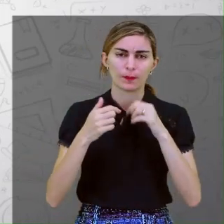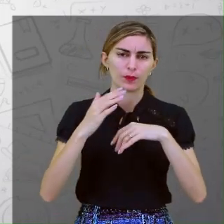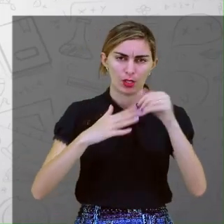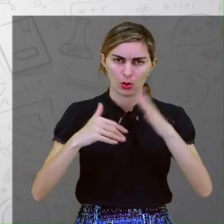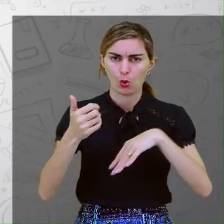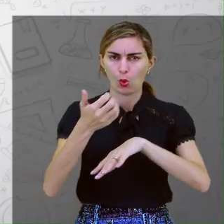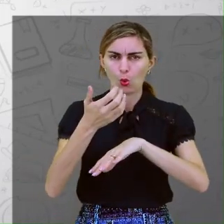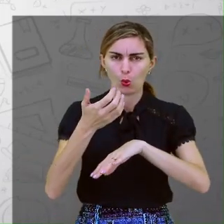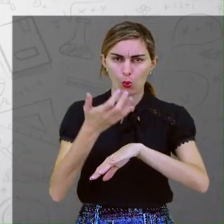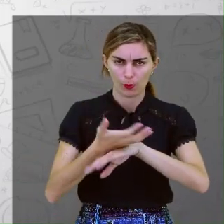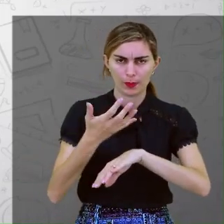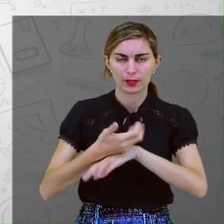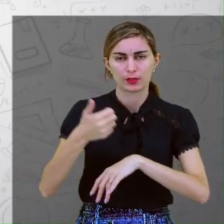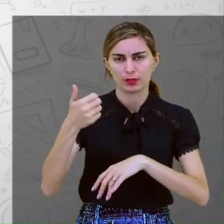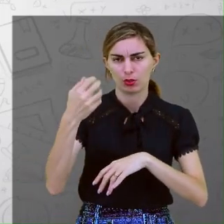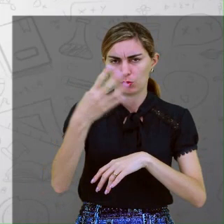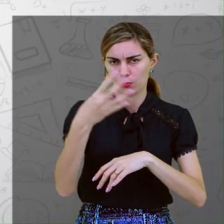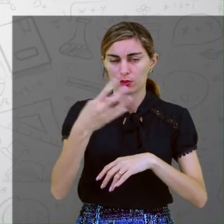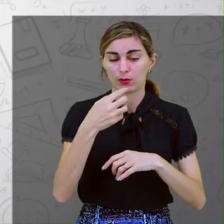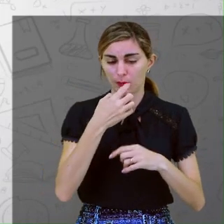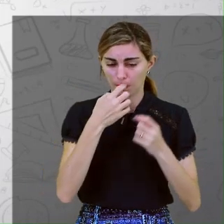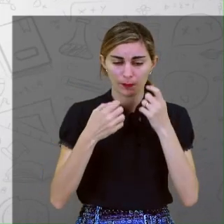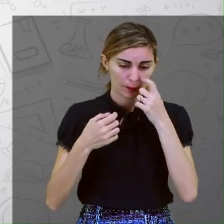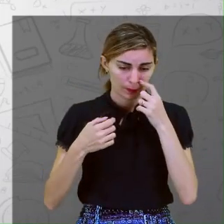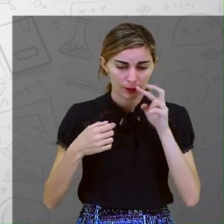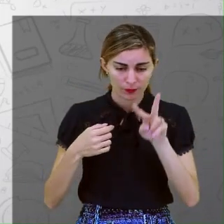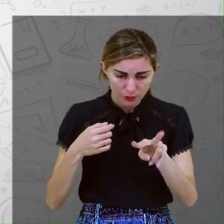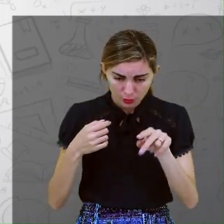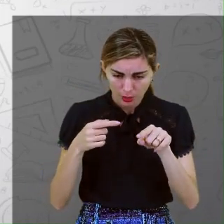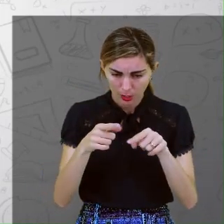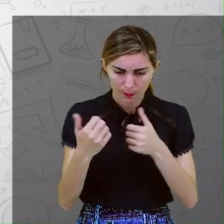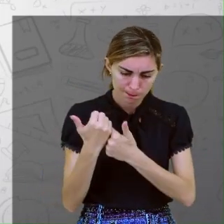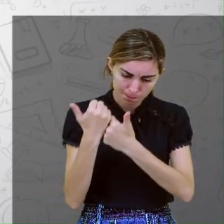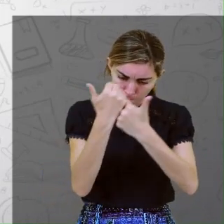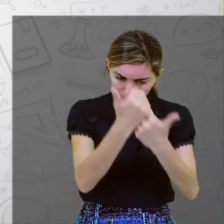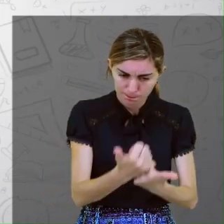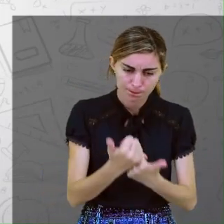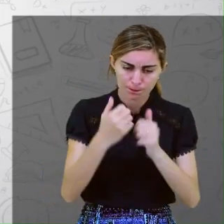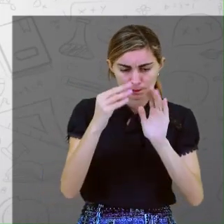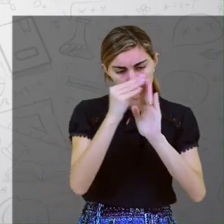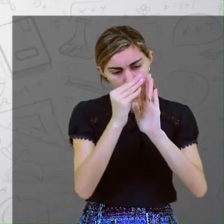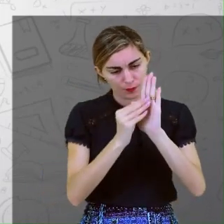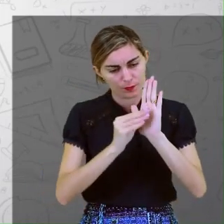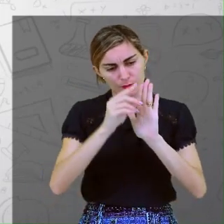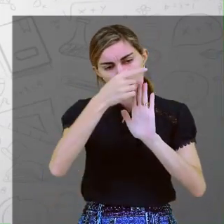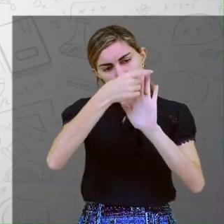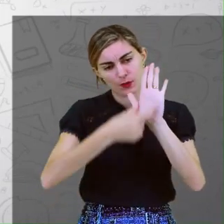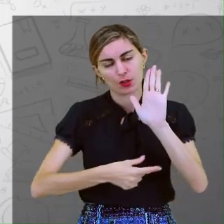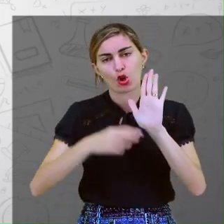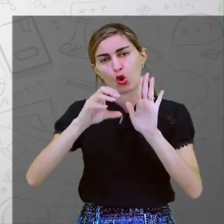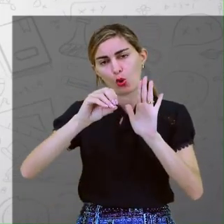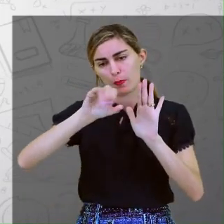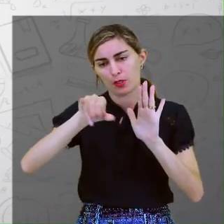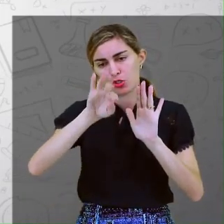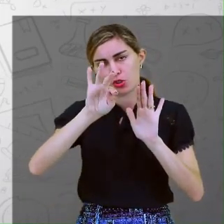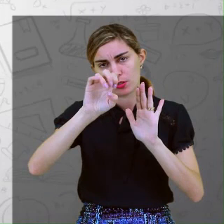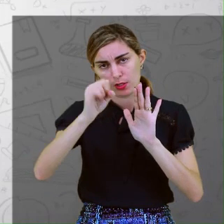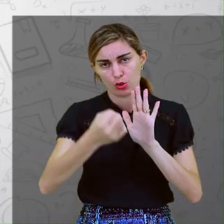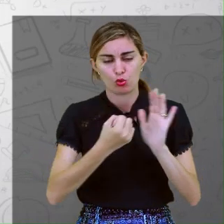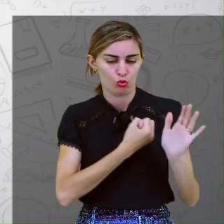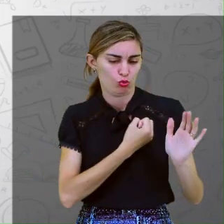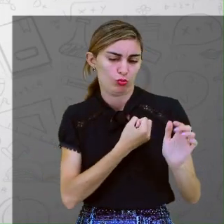competência 4, e aqui a gente tem aí a representação da lista dos objetos. Então aqui ele